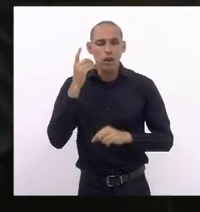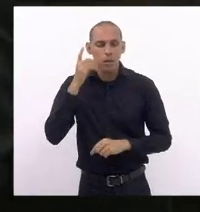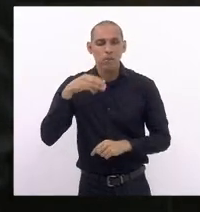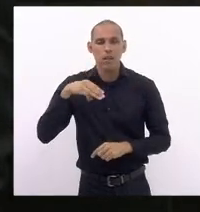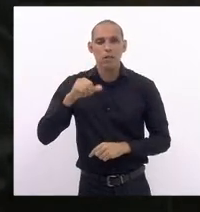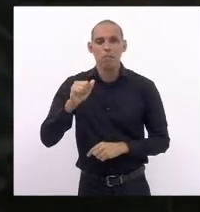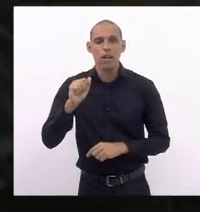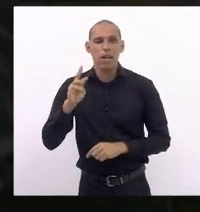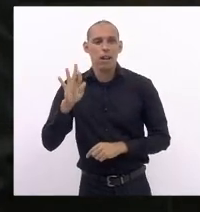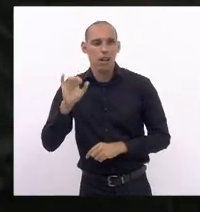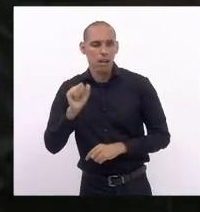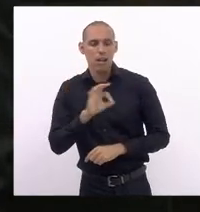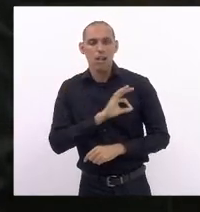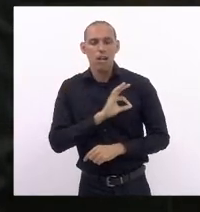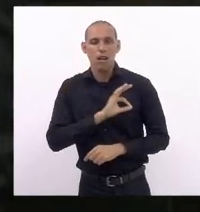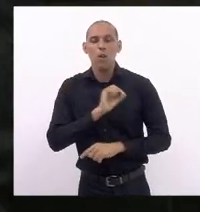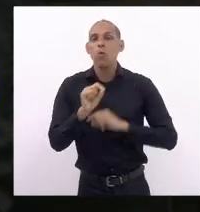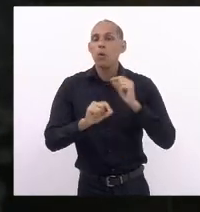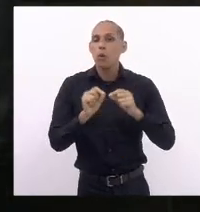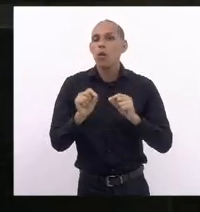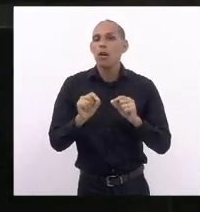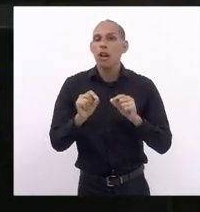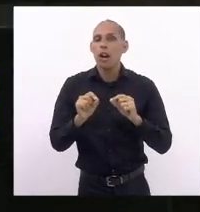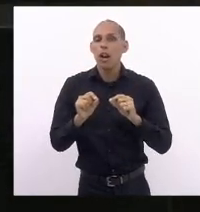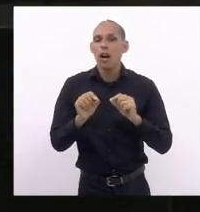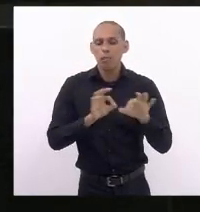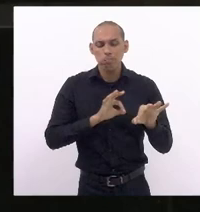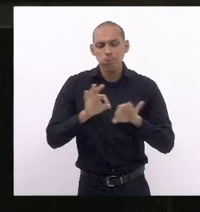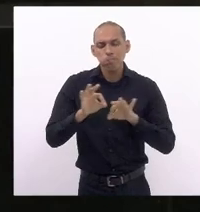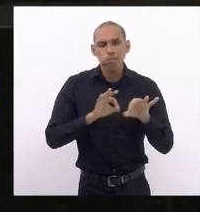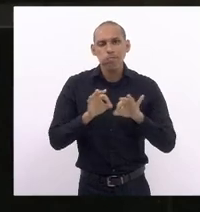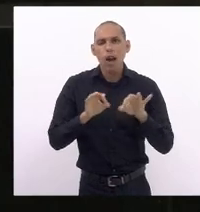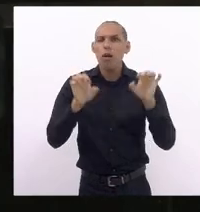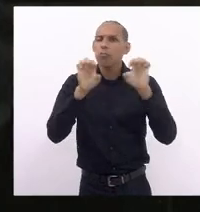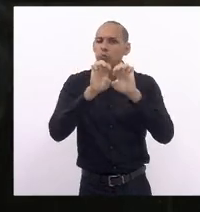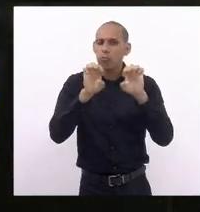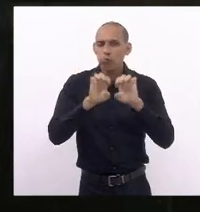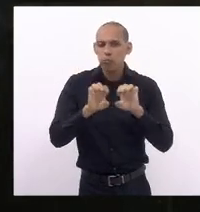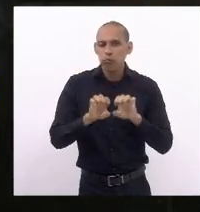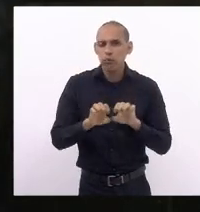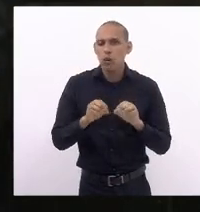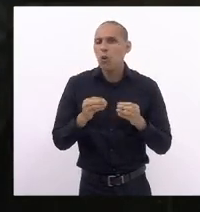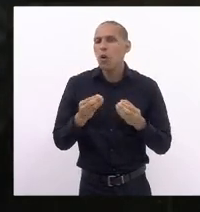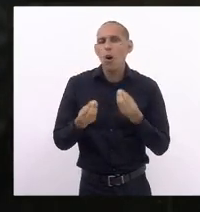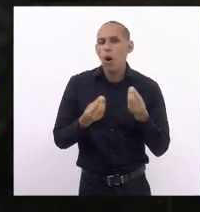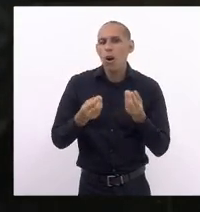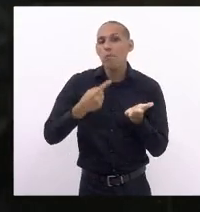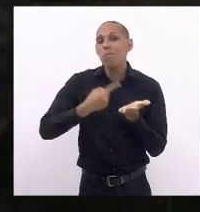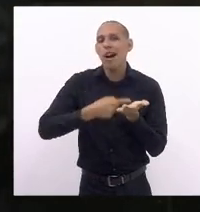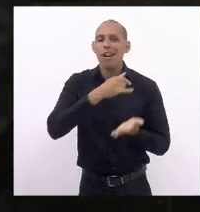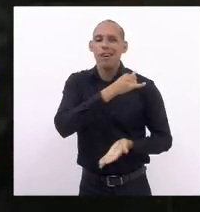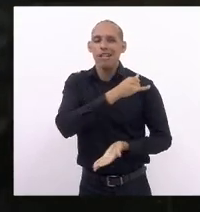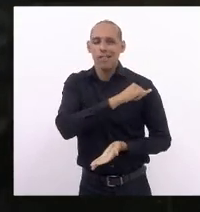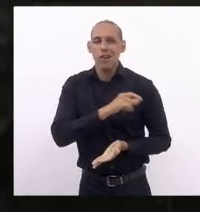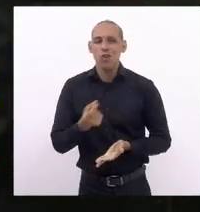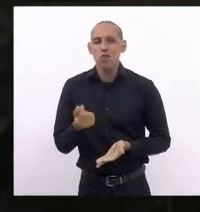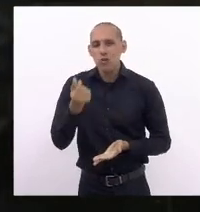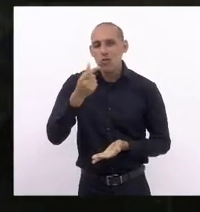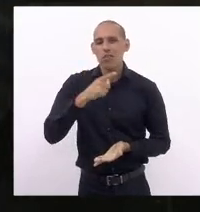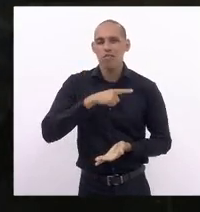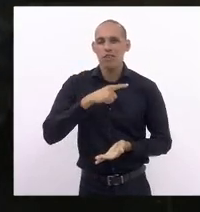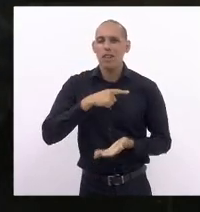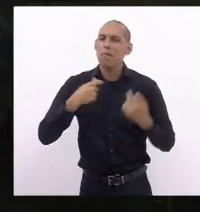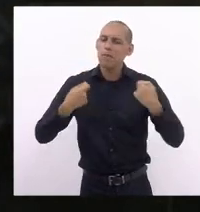um planejamento muito estruturante, a partir dos recursos do Pacto RJ, que devem ser, a meu